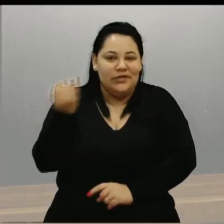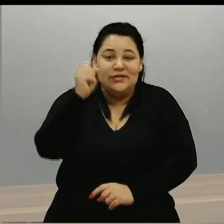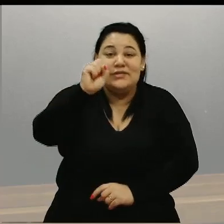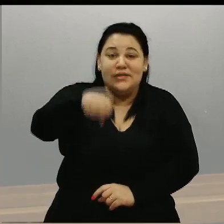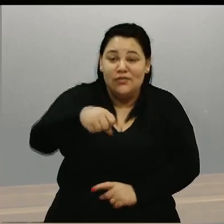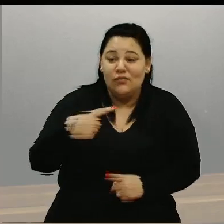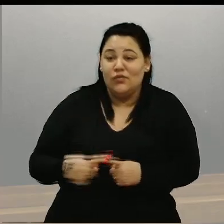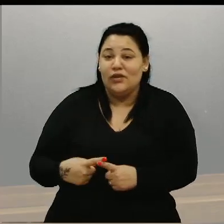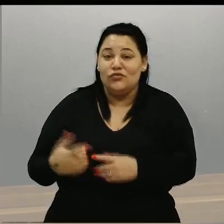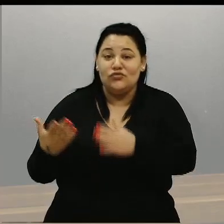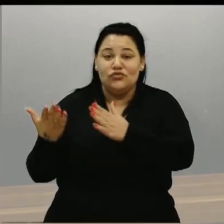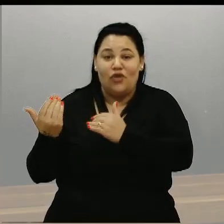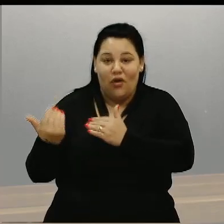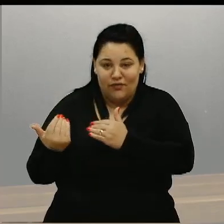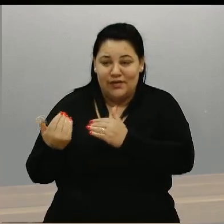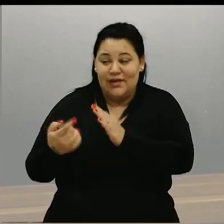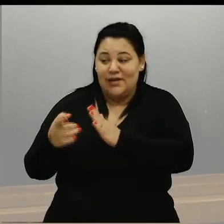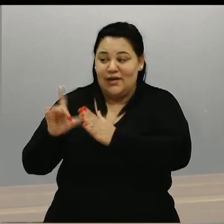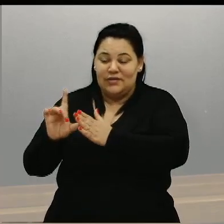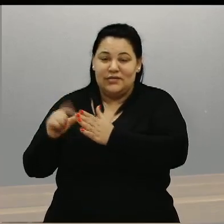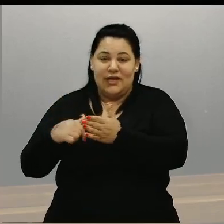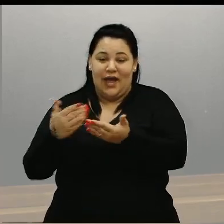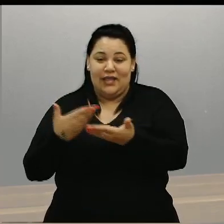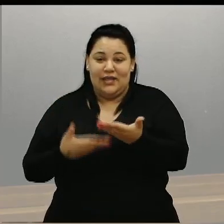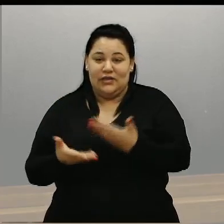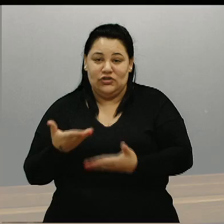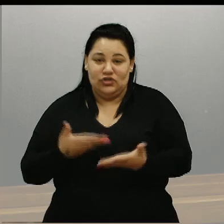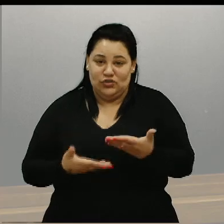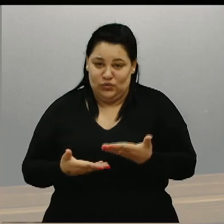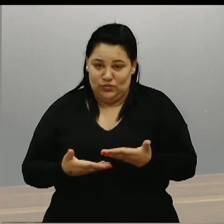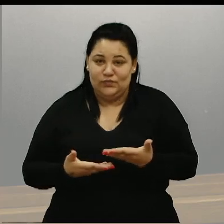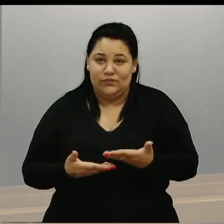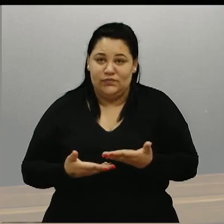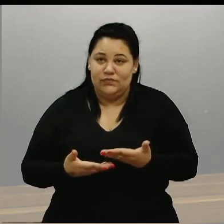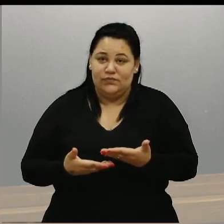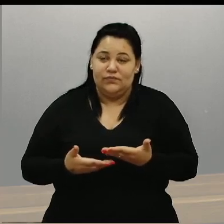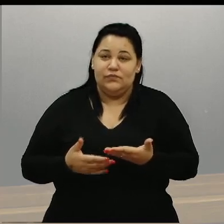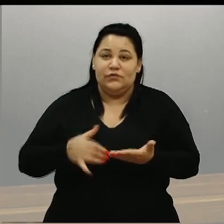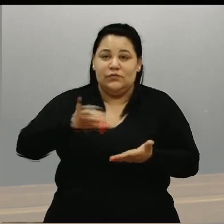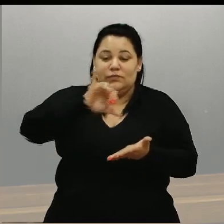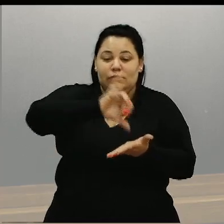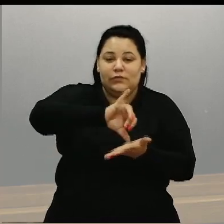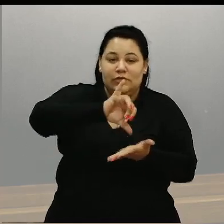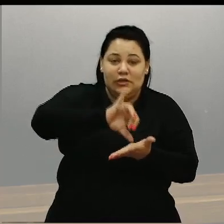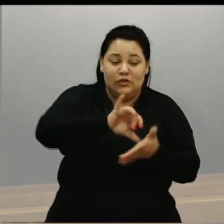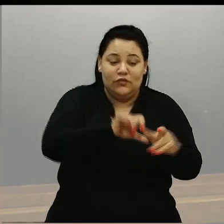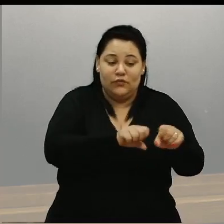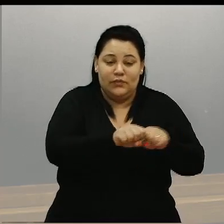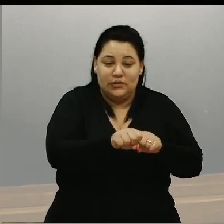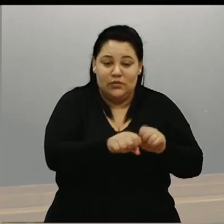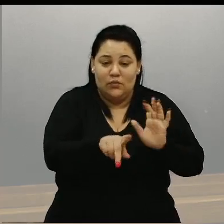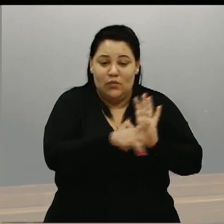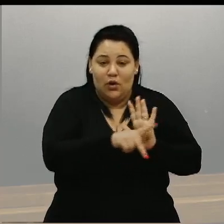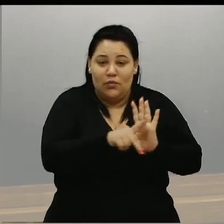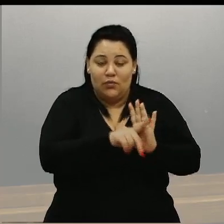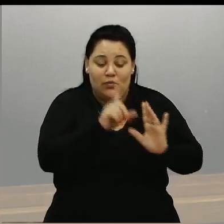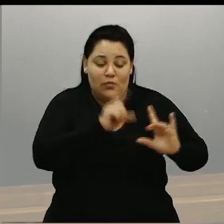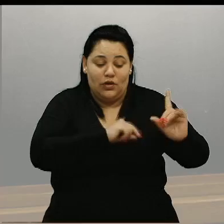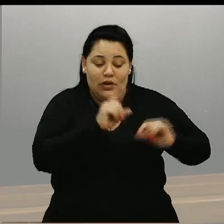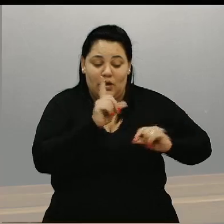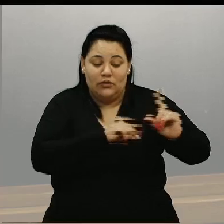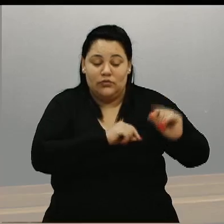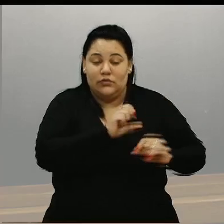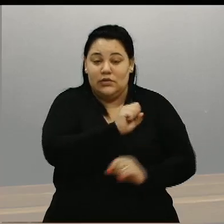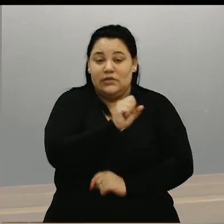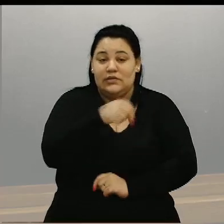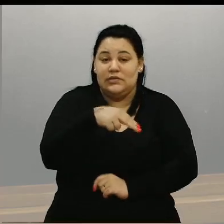eles eram atendidos no centro no centro de formação do mual do Santa Fé no